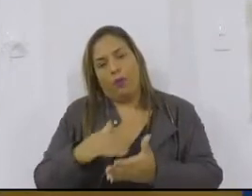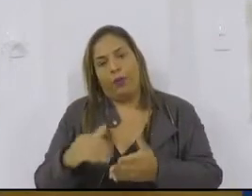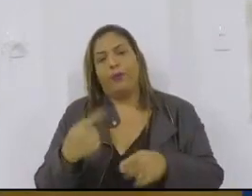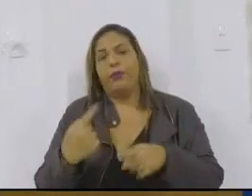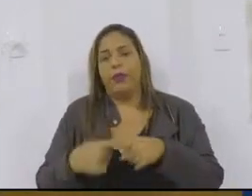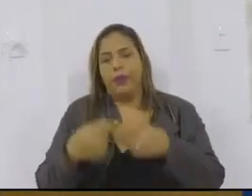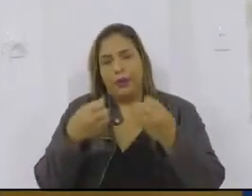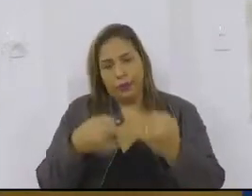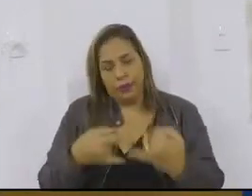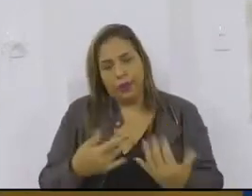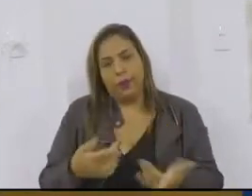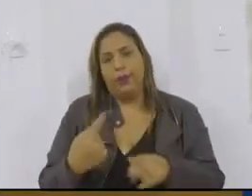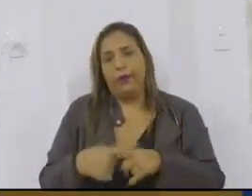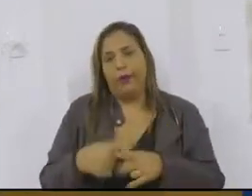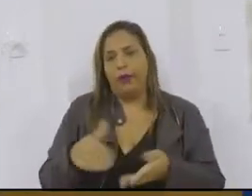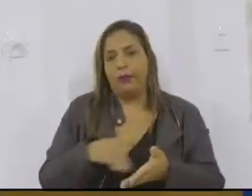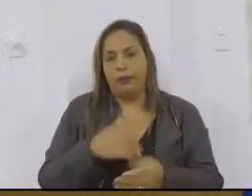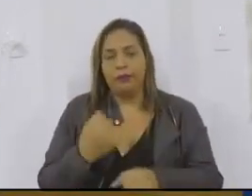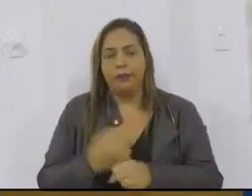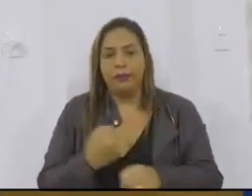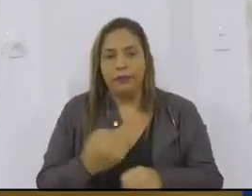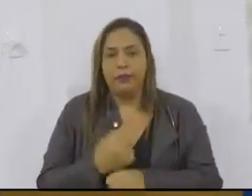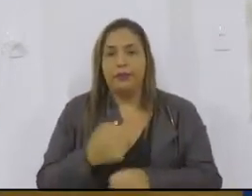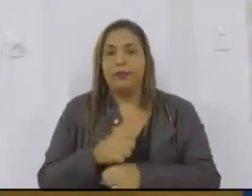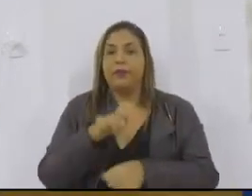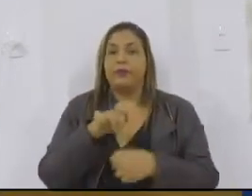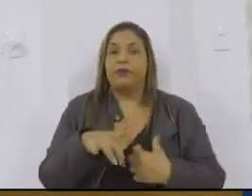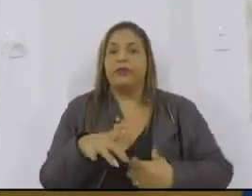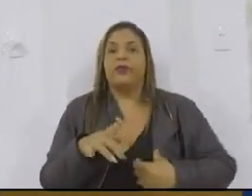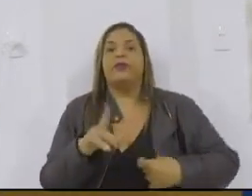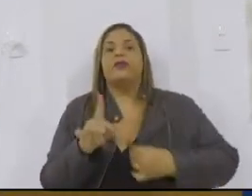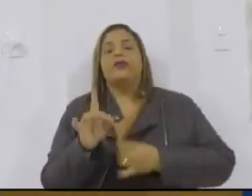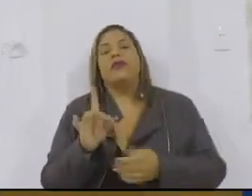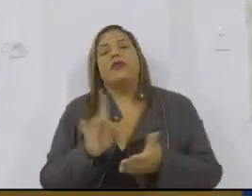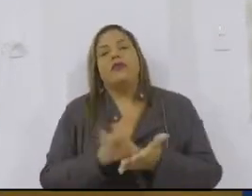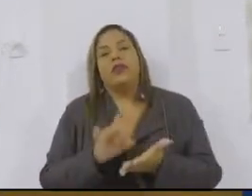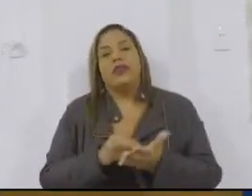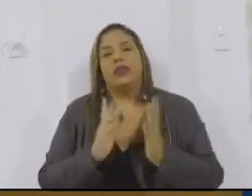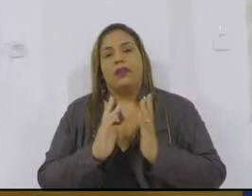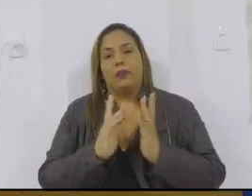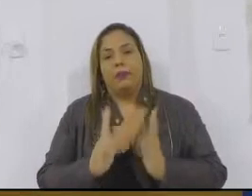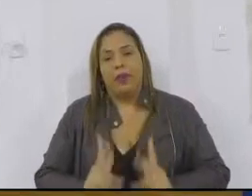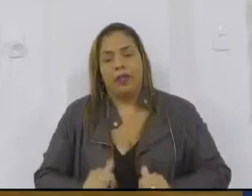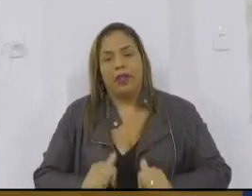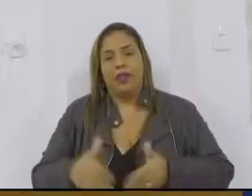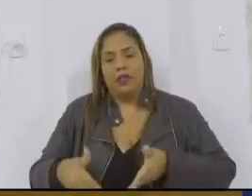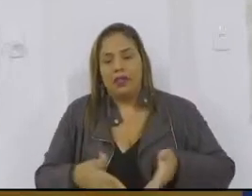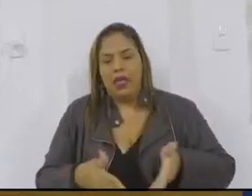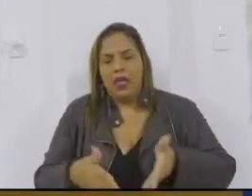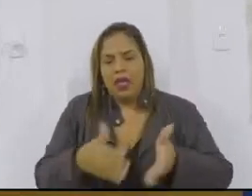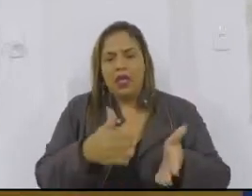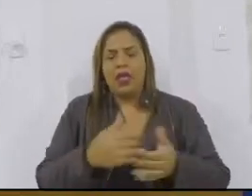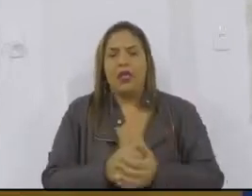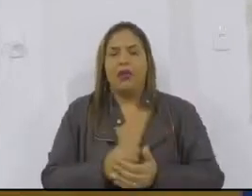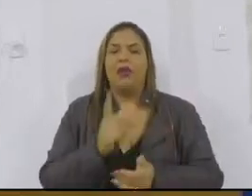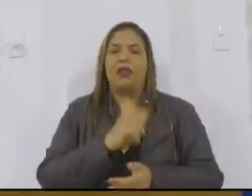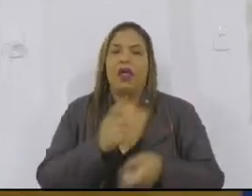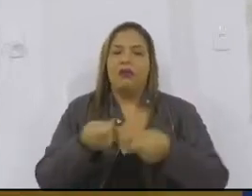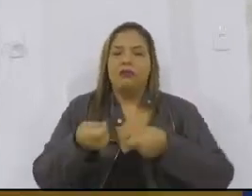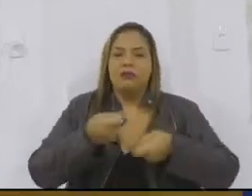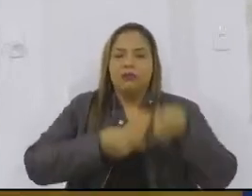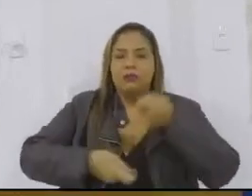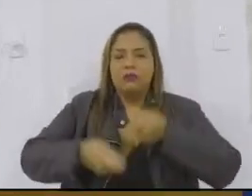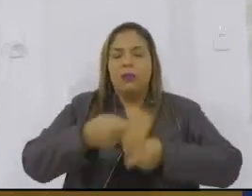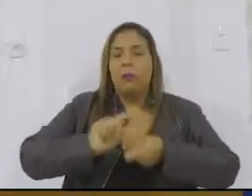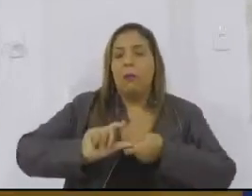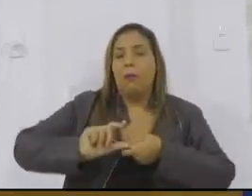A Secretaria de Obras, de fato, é a secretaria que trabalha com a drenagem, é a secretaria que tem um orçamento maior,